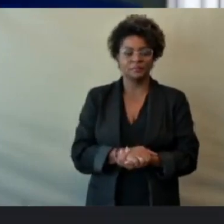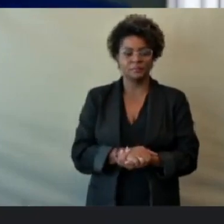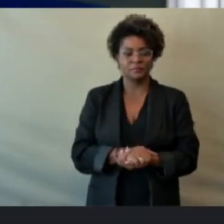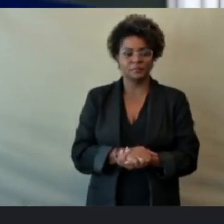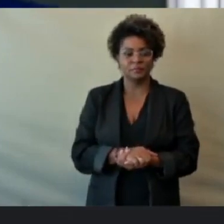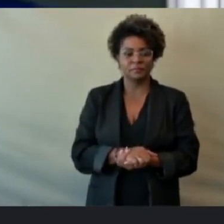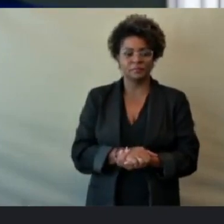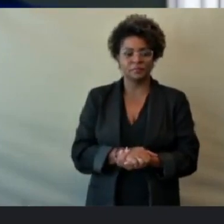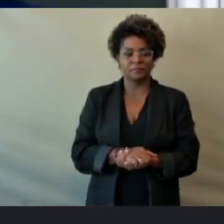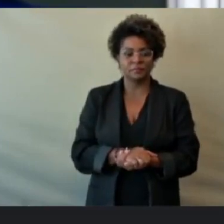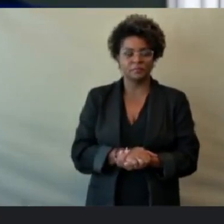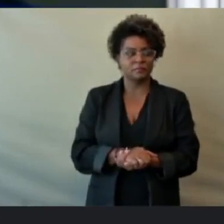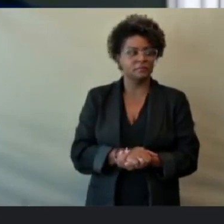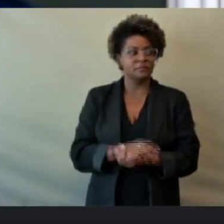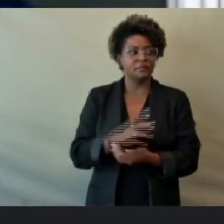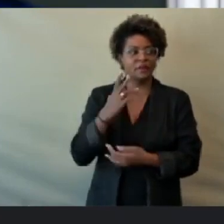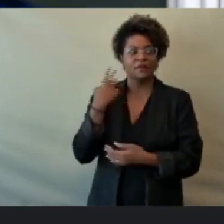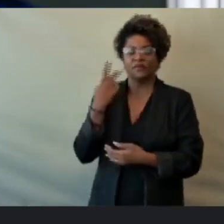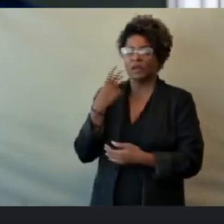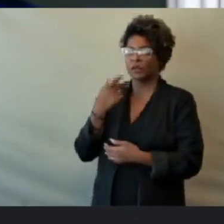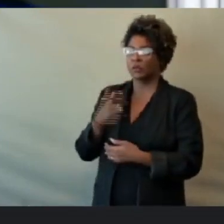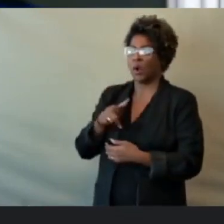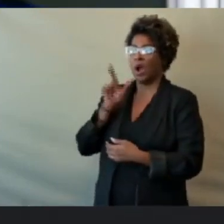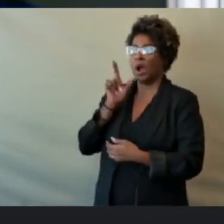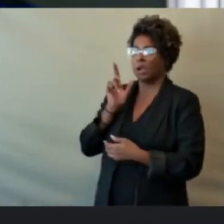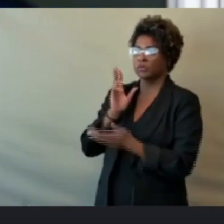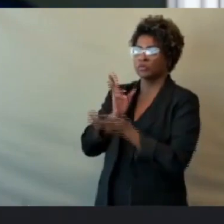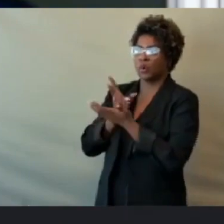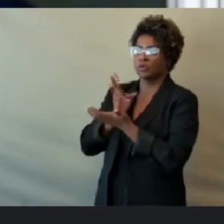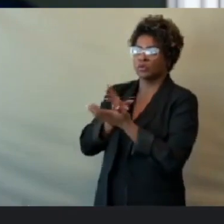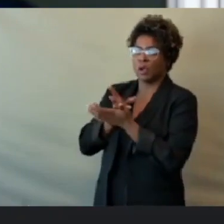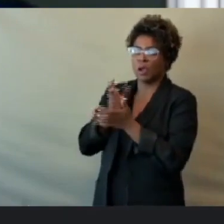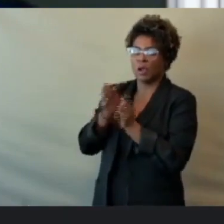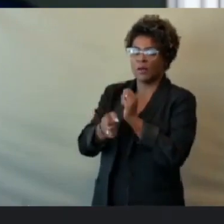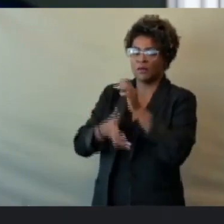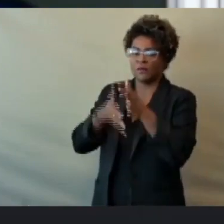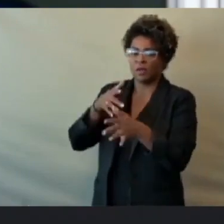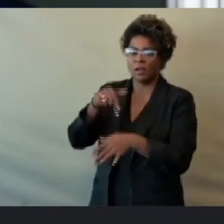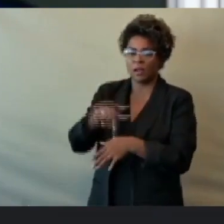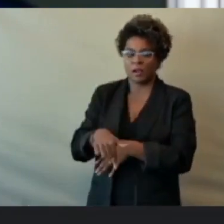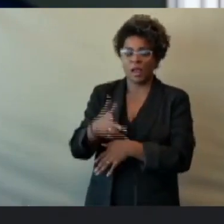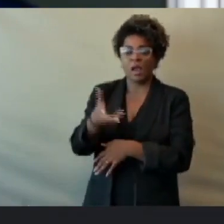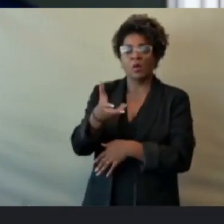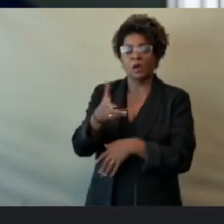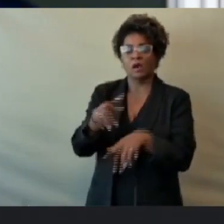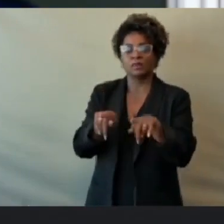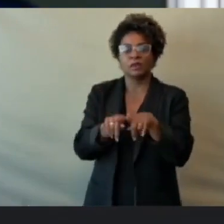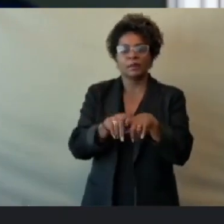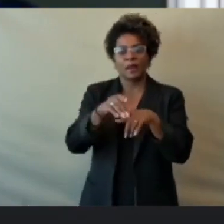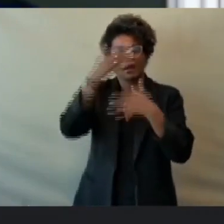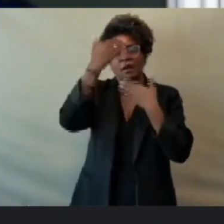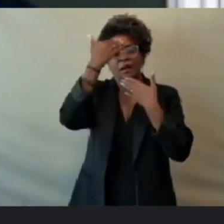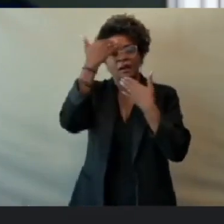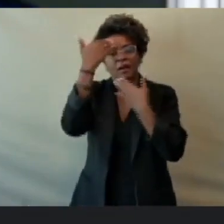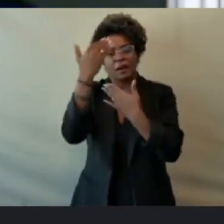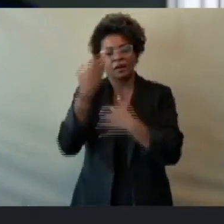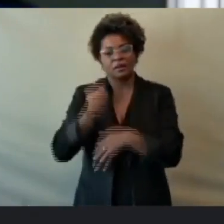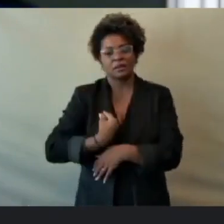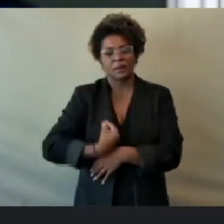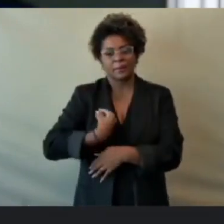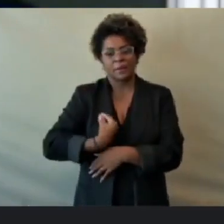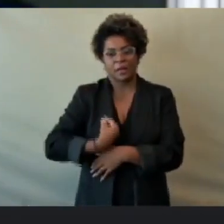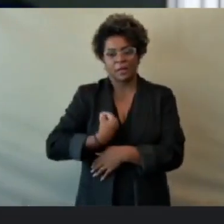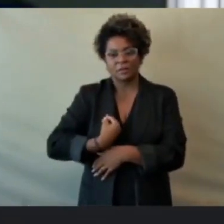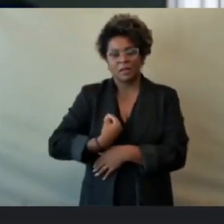Vereador, antes de continuar, eu gostaria também de agradecer a presença e apresentar as